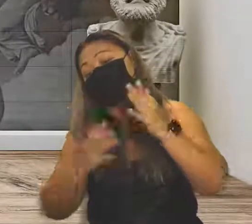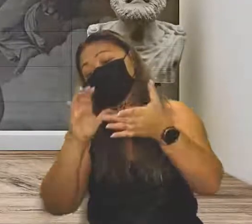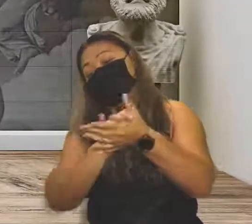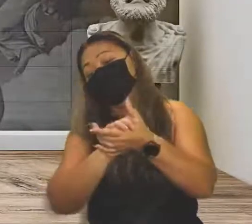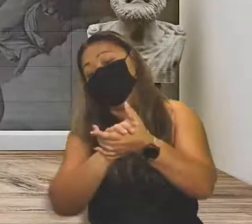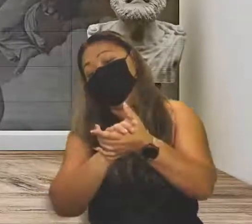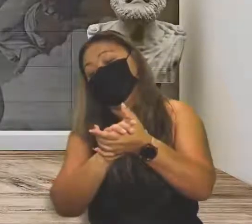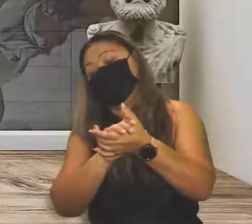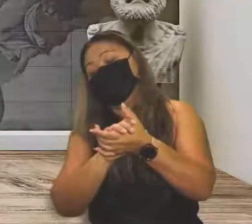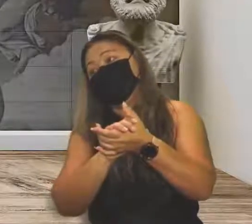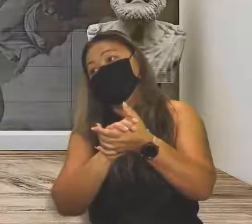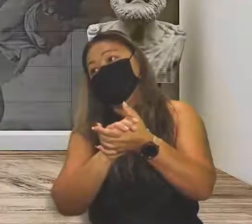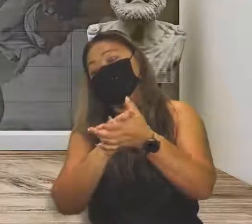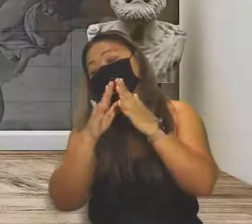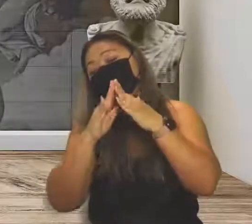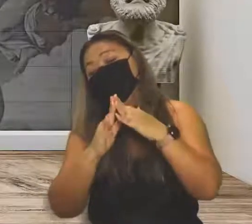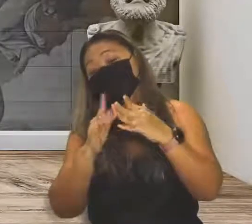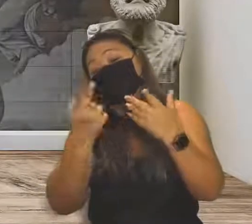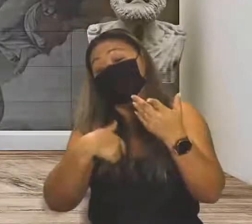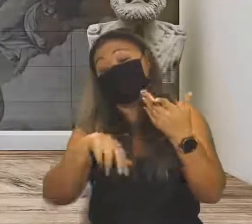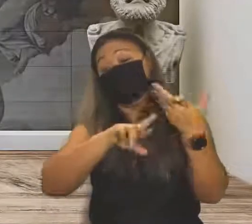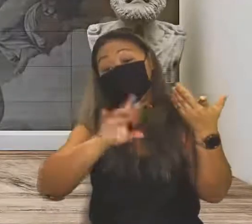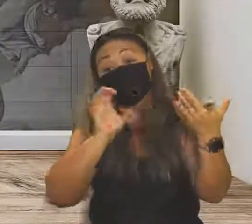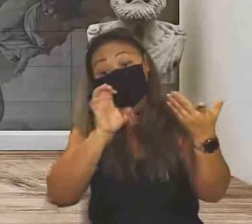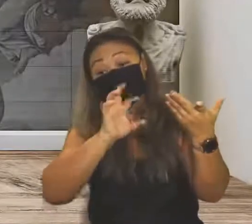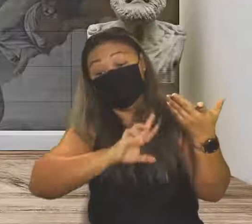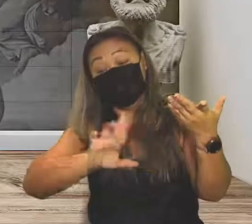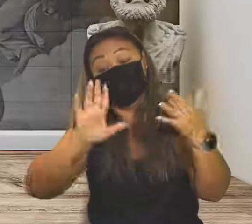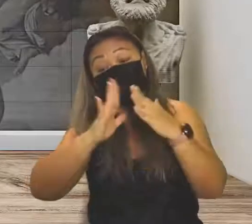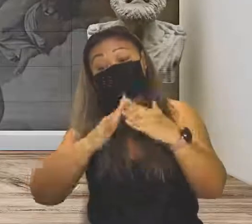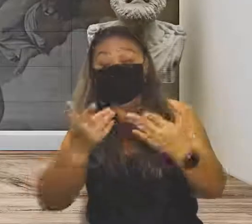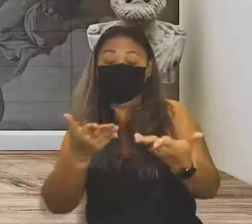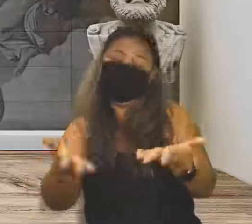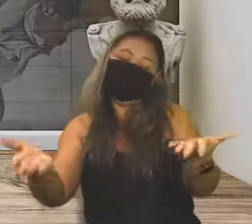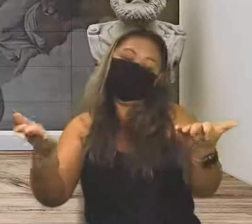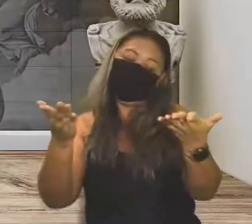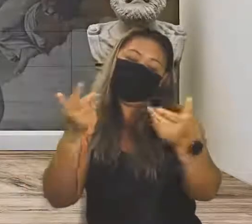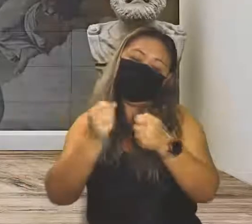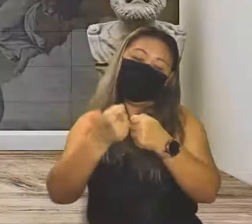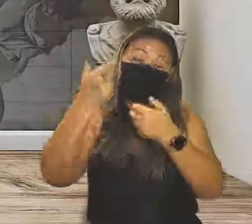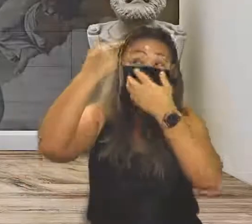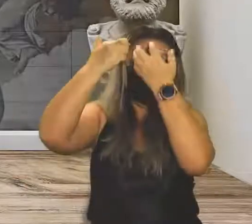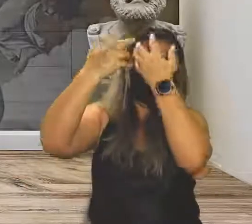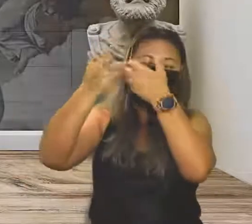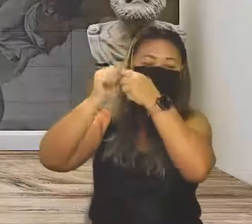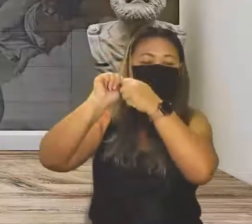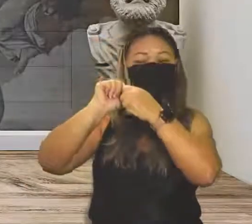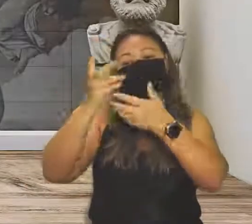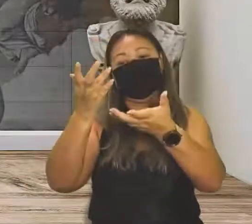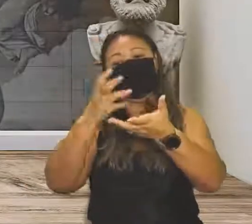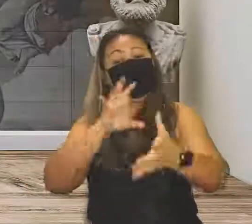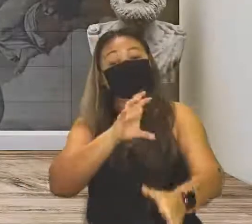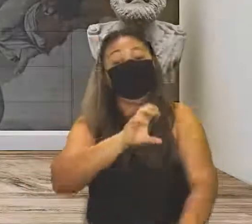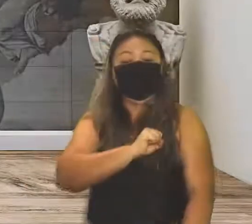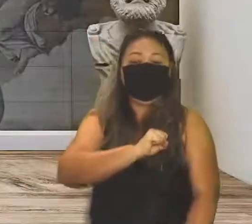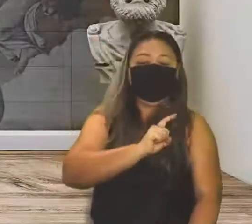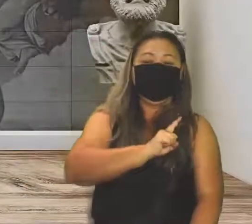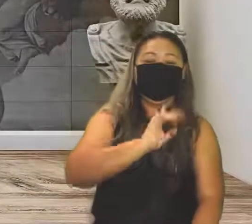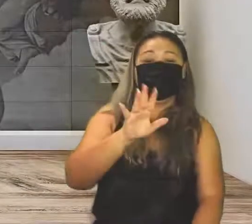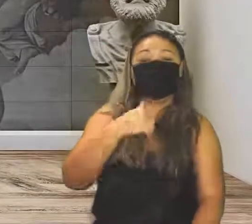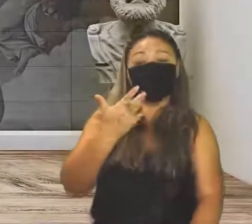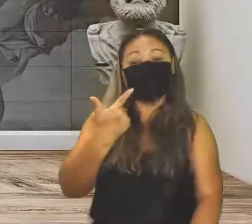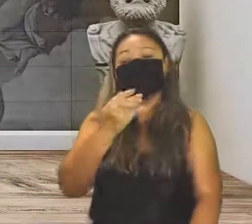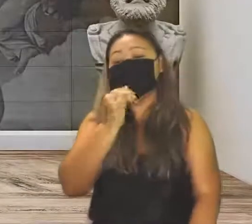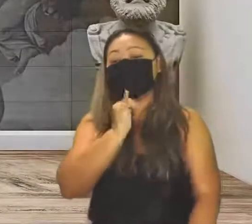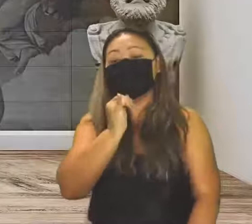casa, toma a decisão apressada e percebe, nossa, racionalmente eu não estava apaixonado. Viu? É